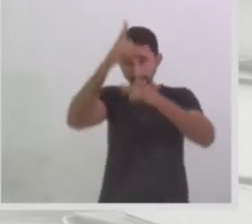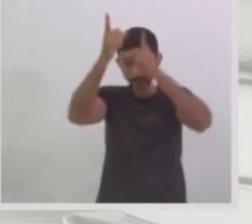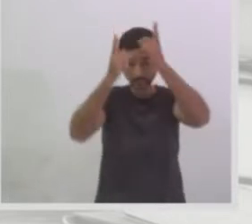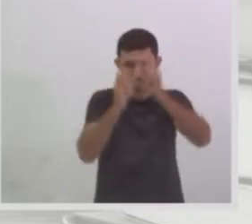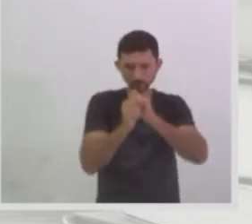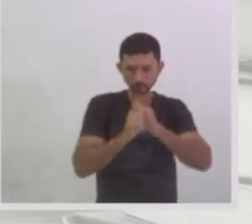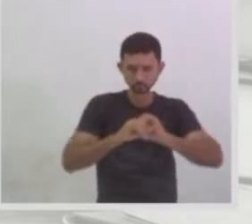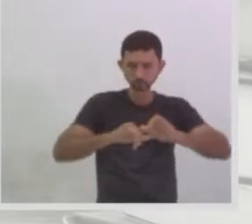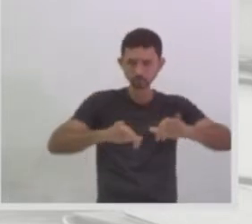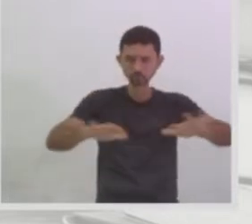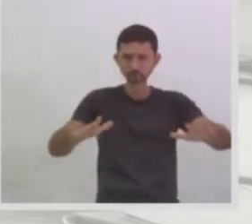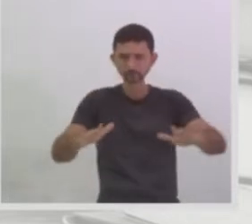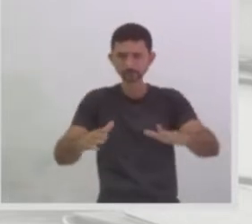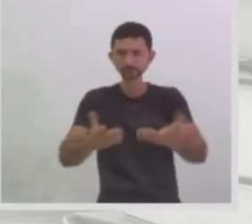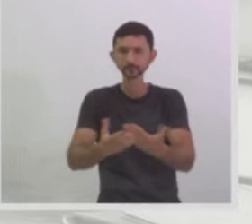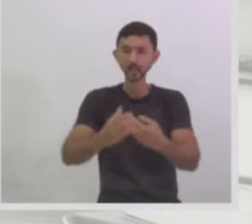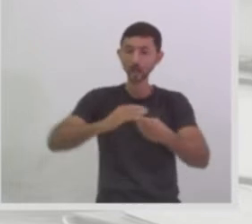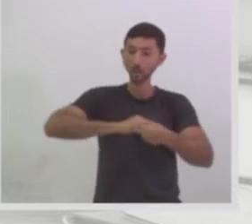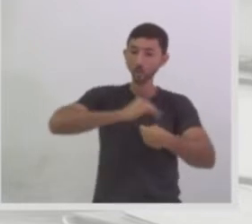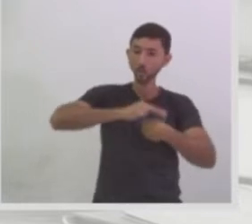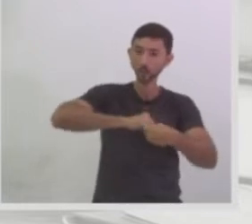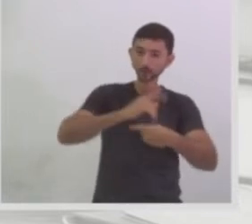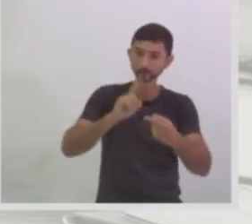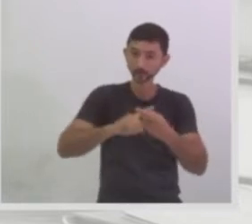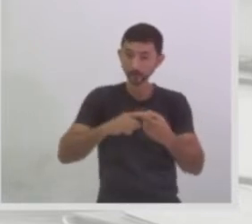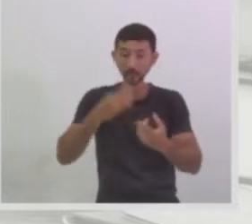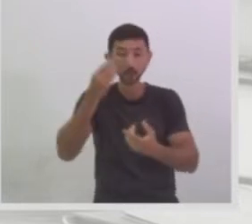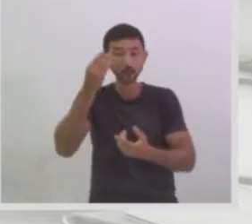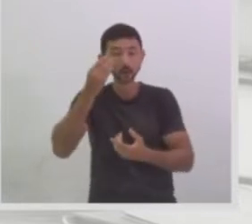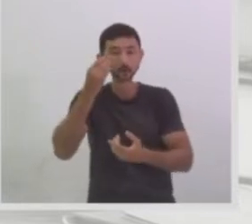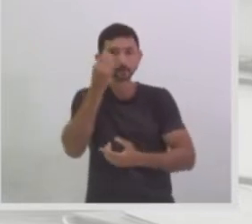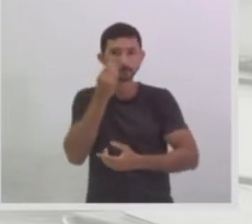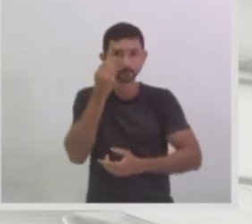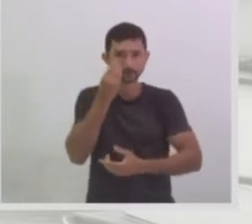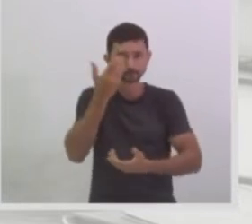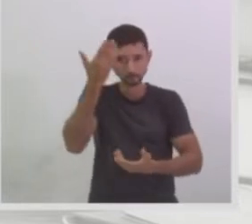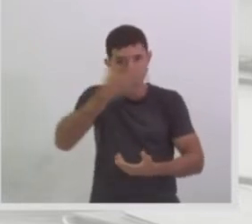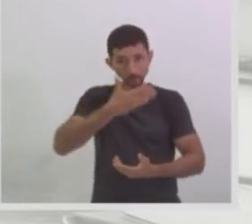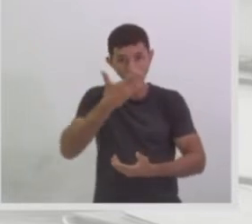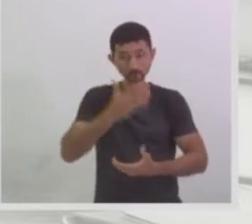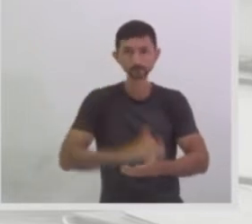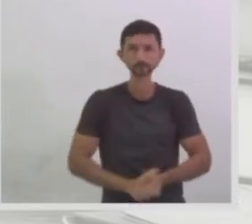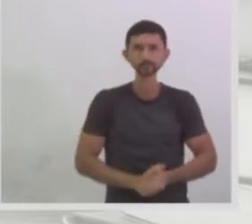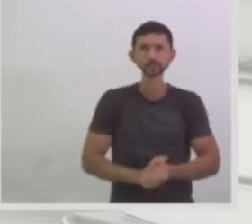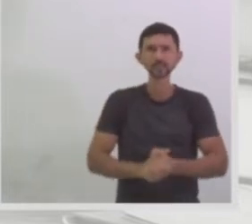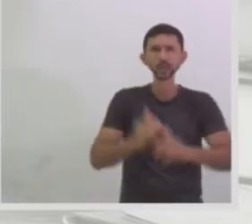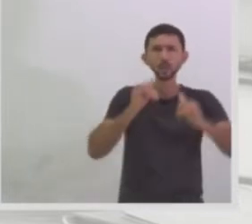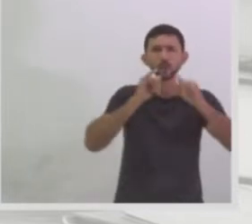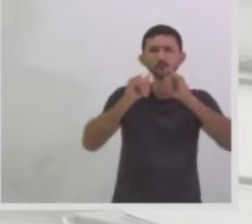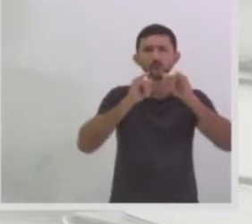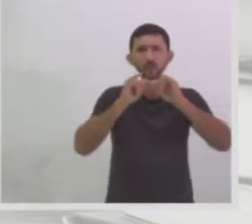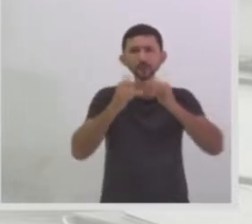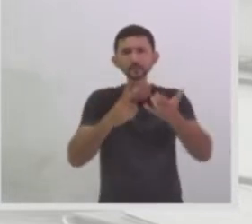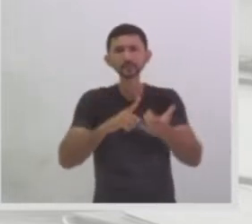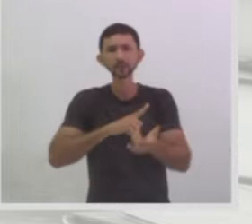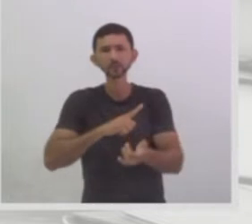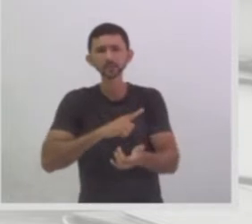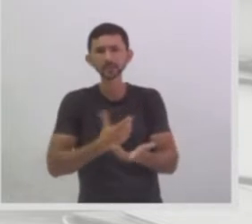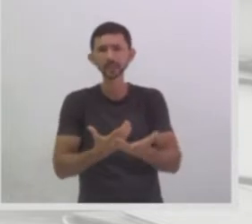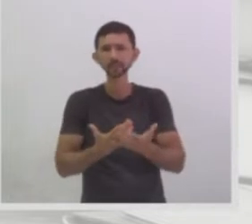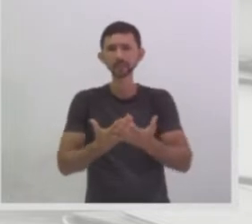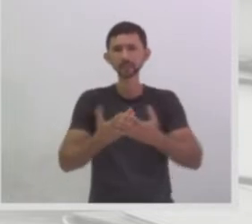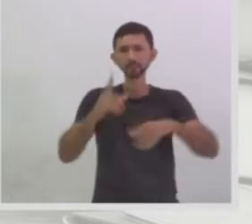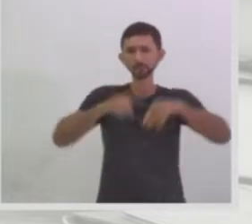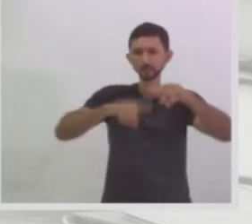a orientação e a experimentação. Boa parte das informações que obtemos por meio das